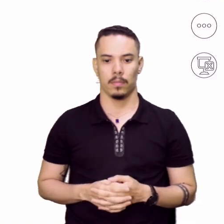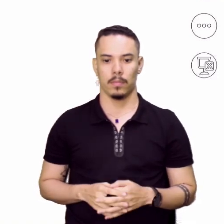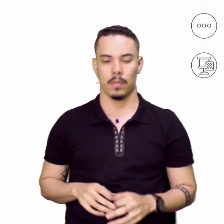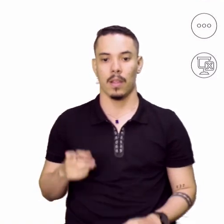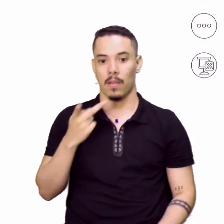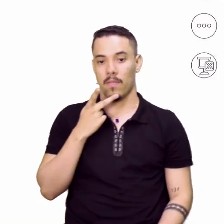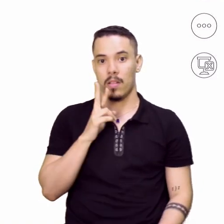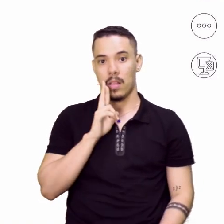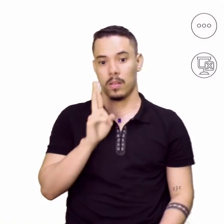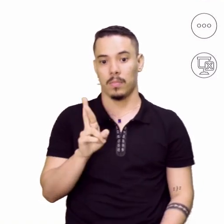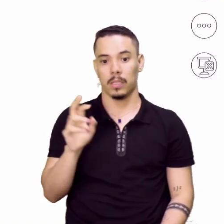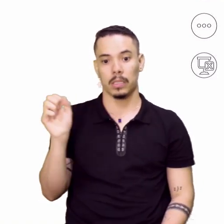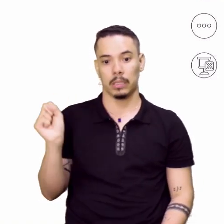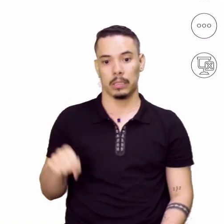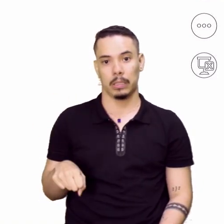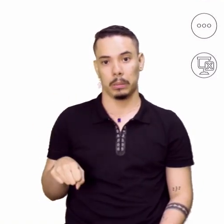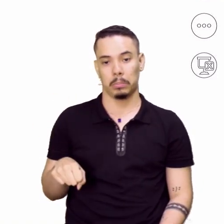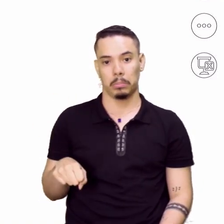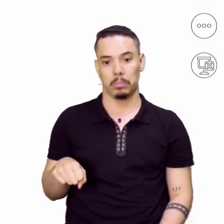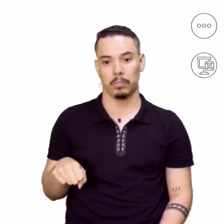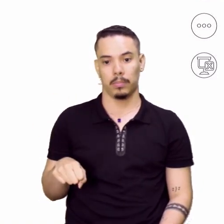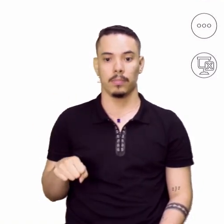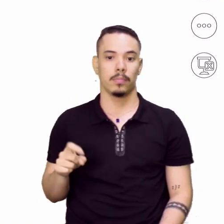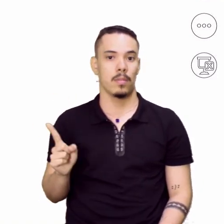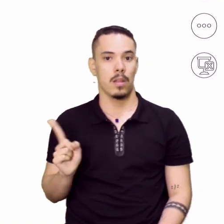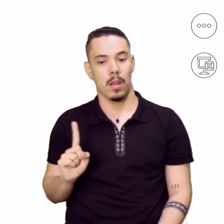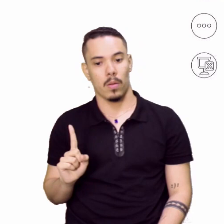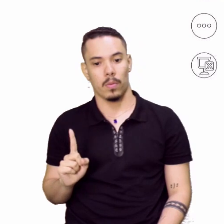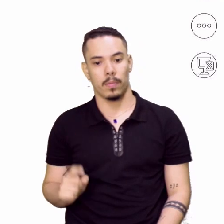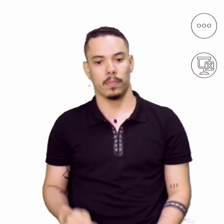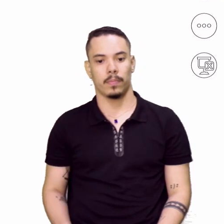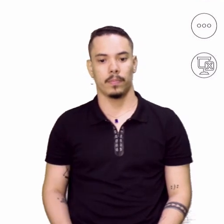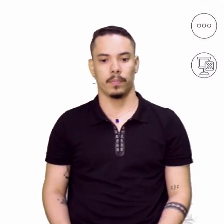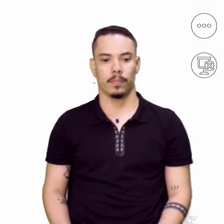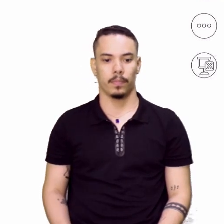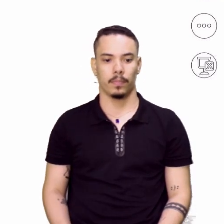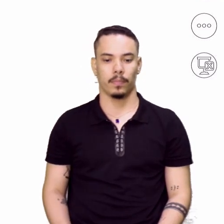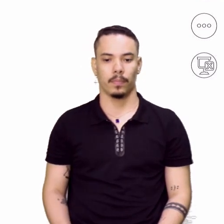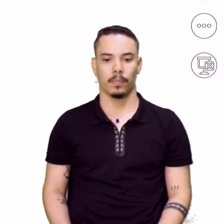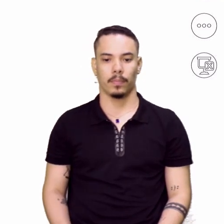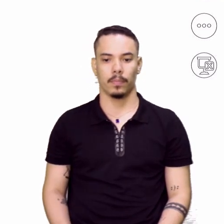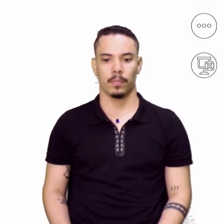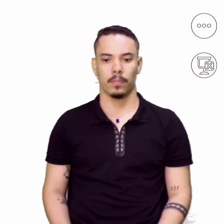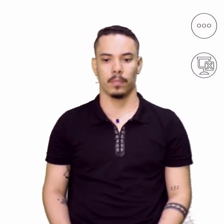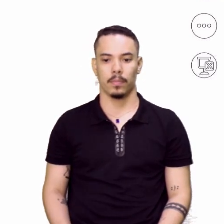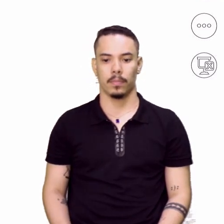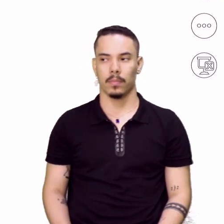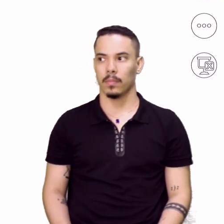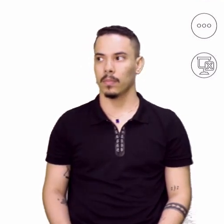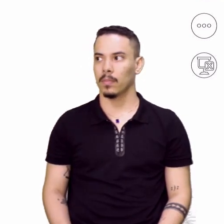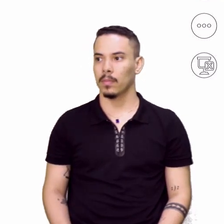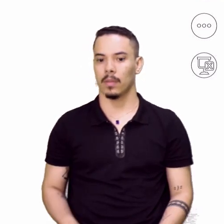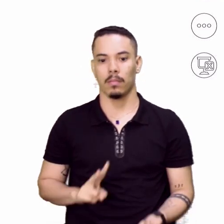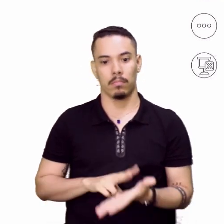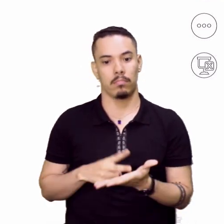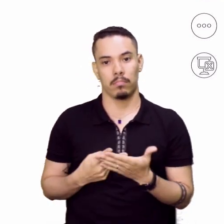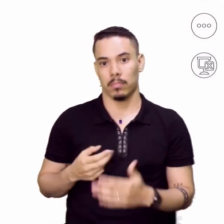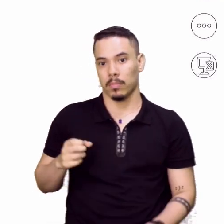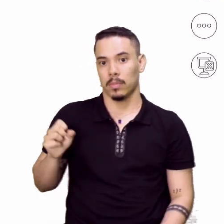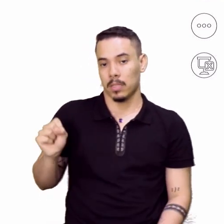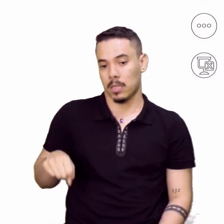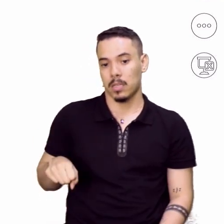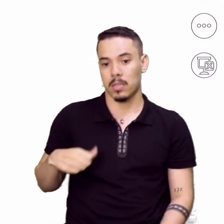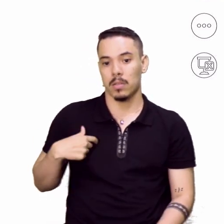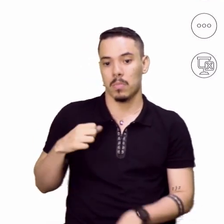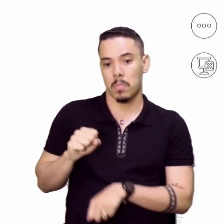ônibus se sim yes I will se não no I won't e eu a tradução É sim